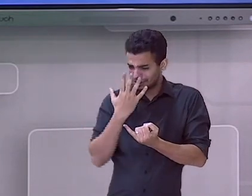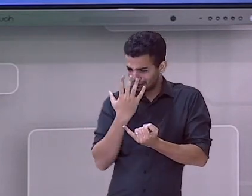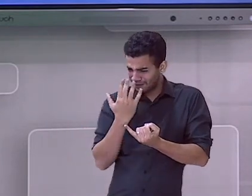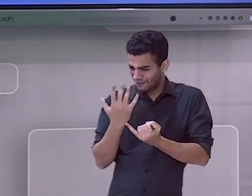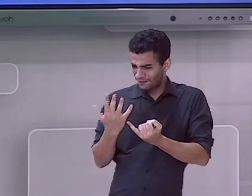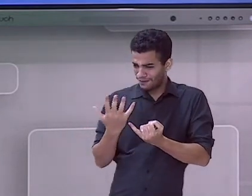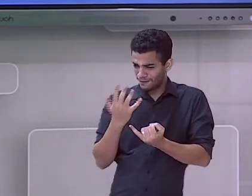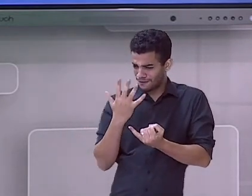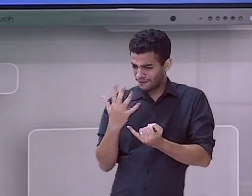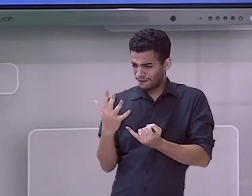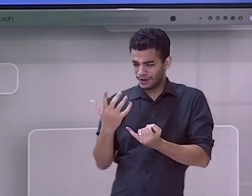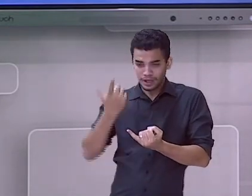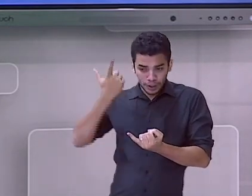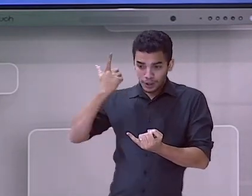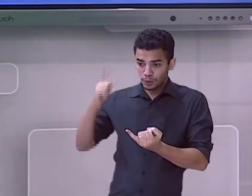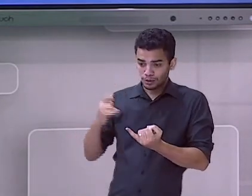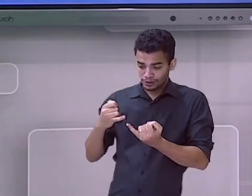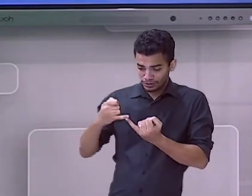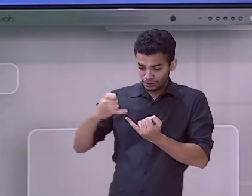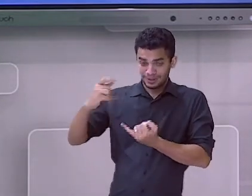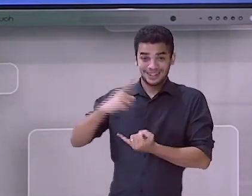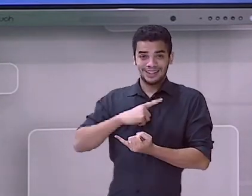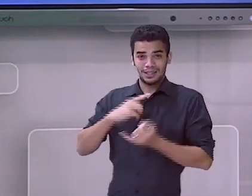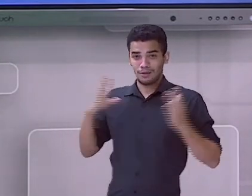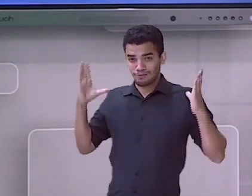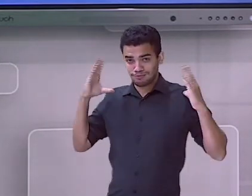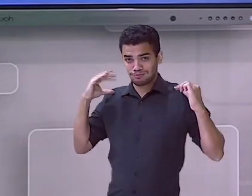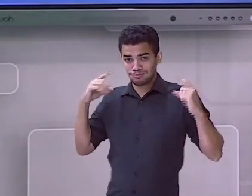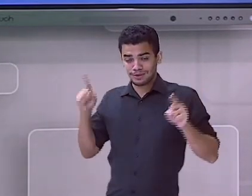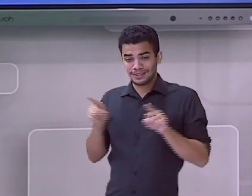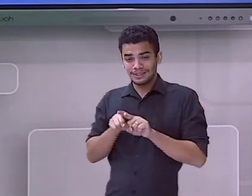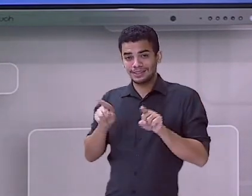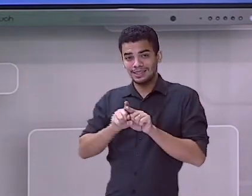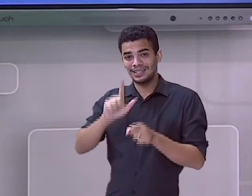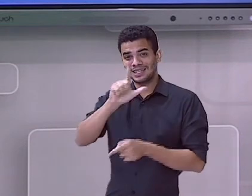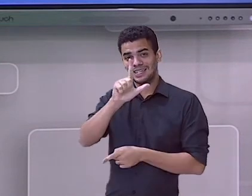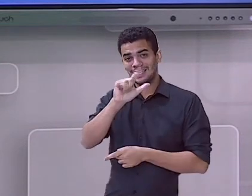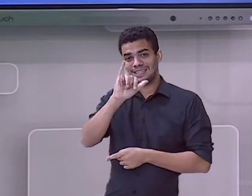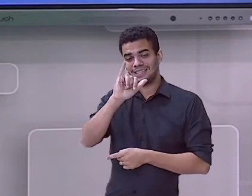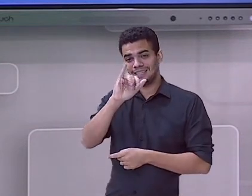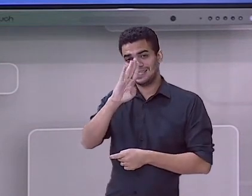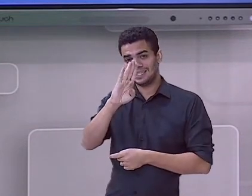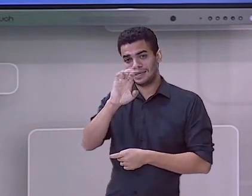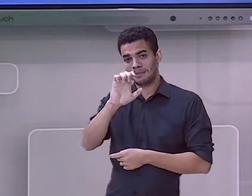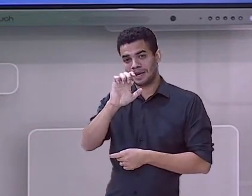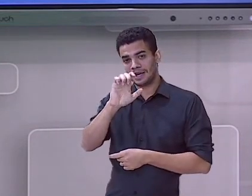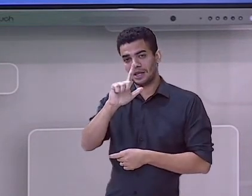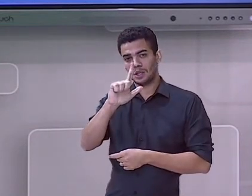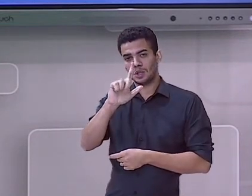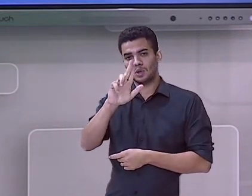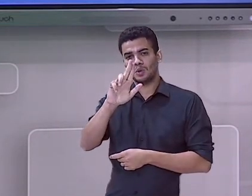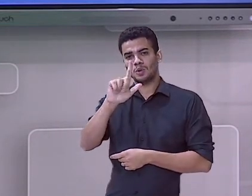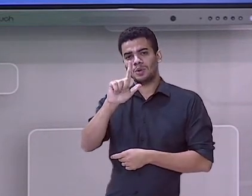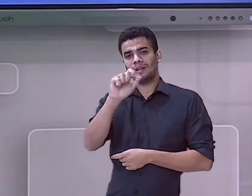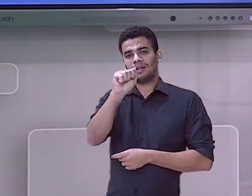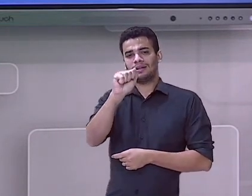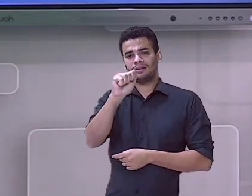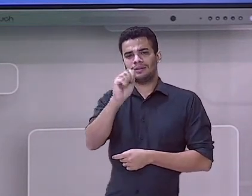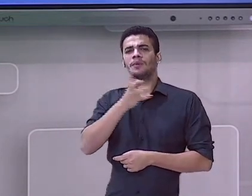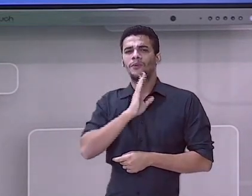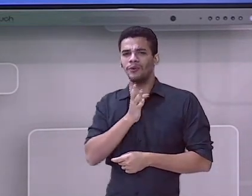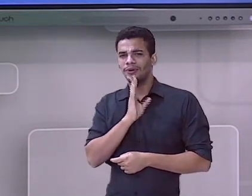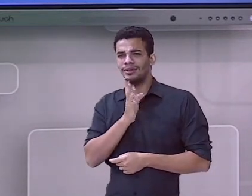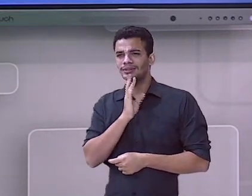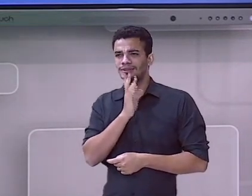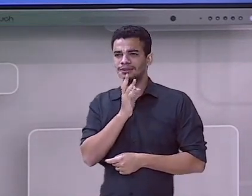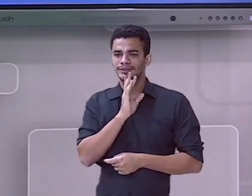asa, mas está lá, que são as libélulas. Muita gente confunde o louva-a-Deus com a libélula.